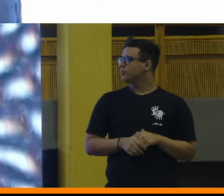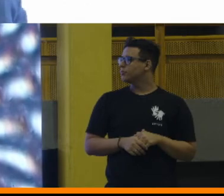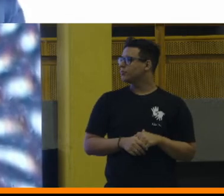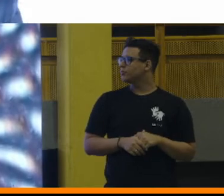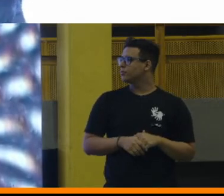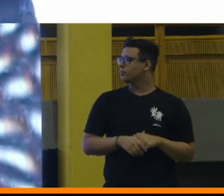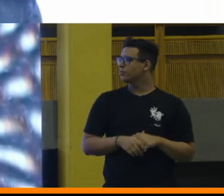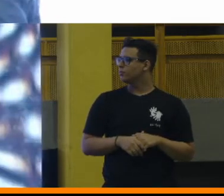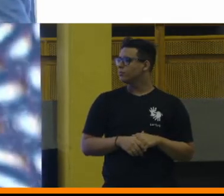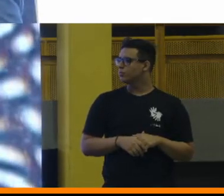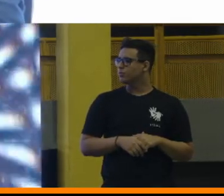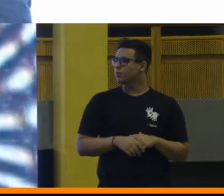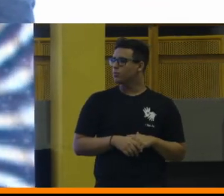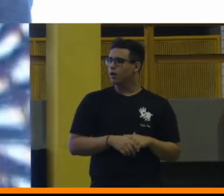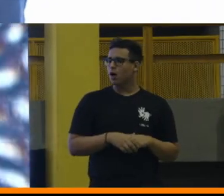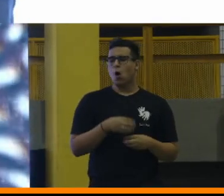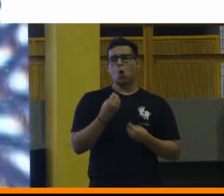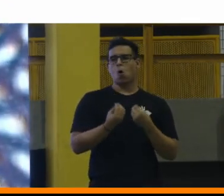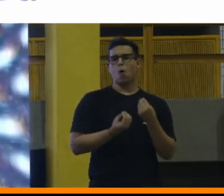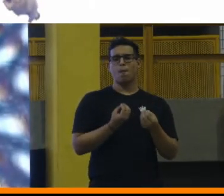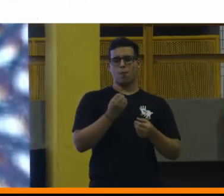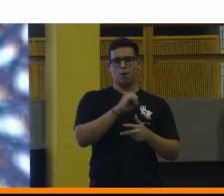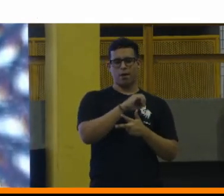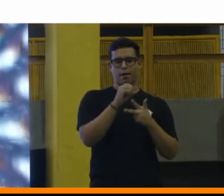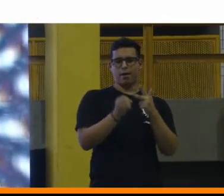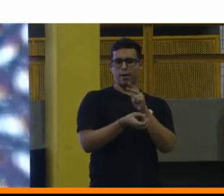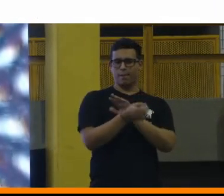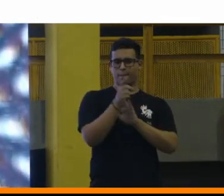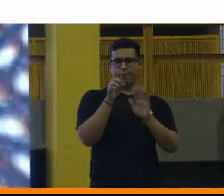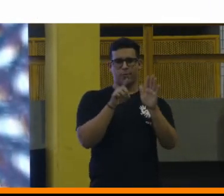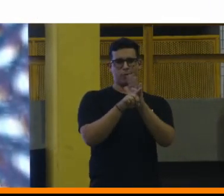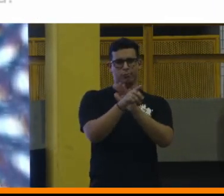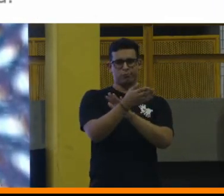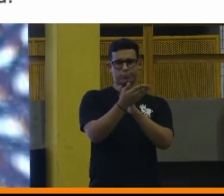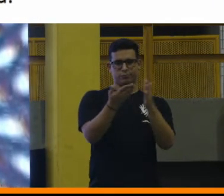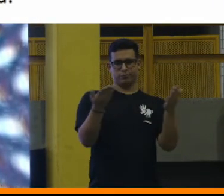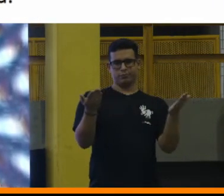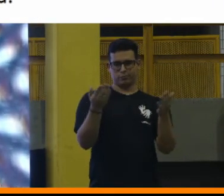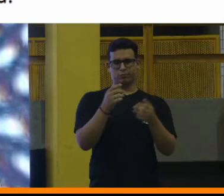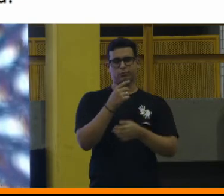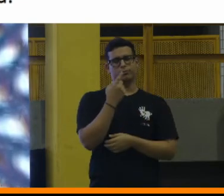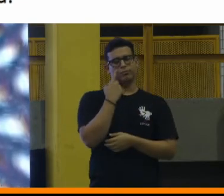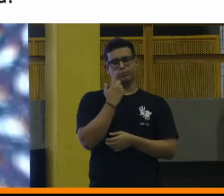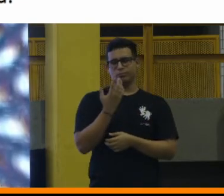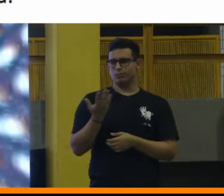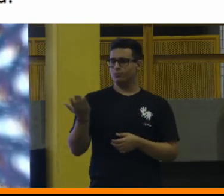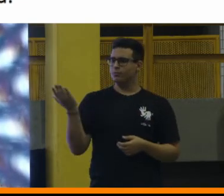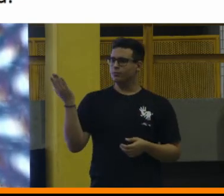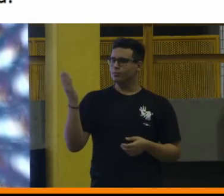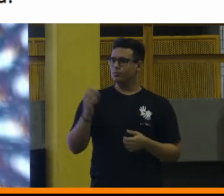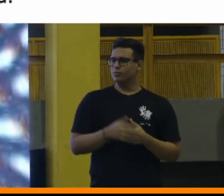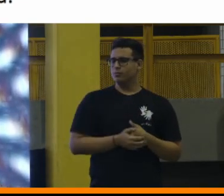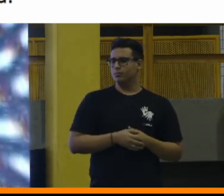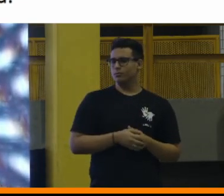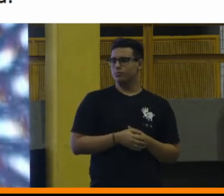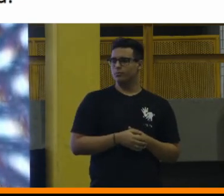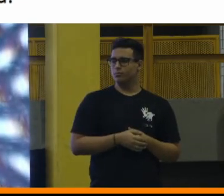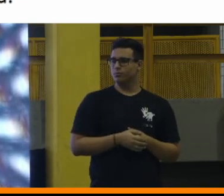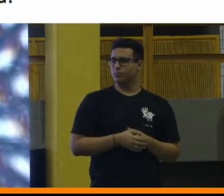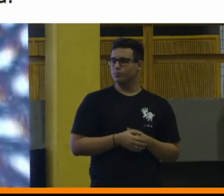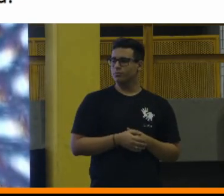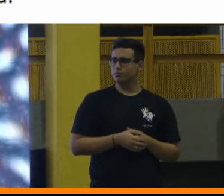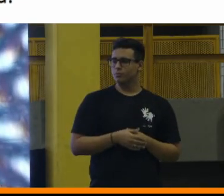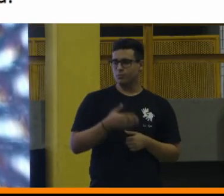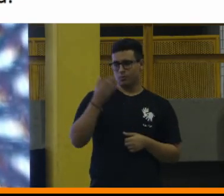o Enem vai cobrar isso de você? Olha essa quarta questão. Para entender os movimentos dos corpos,